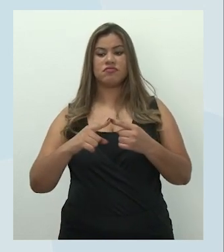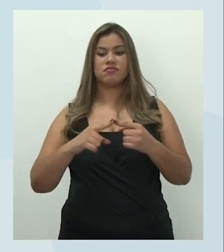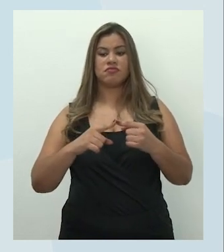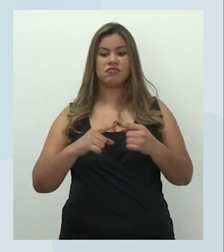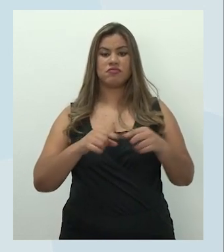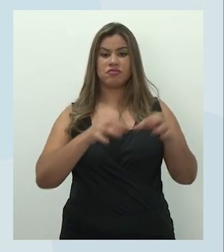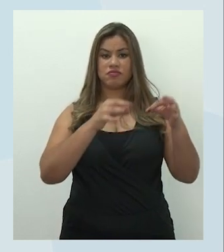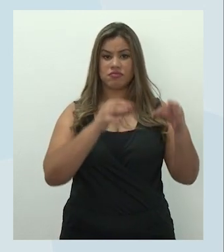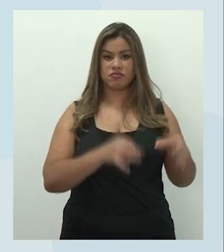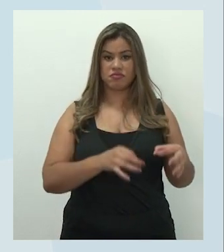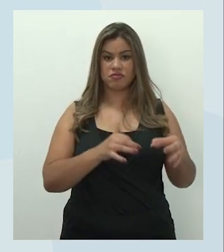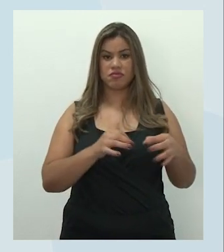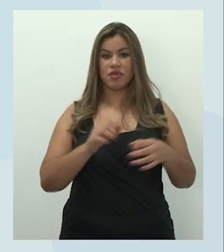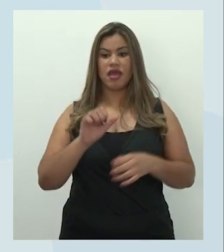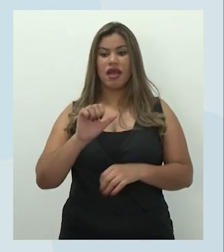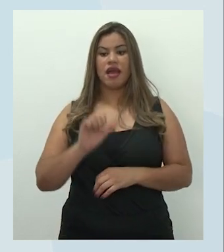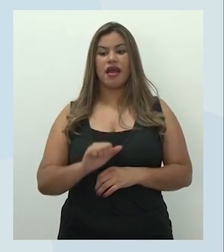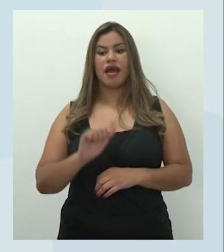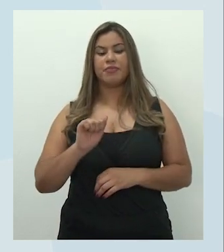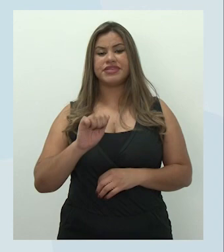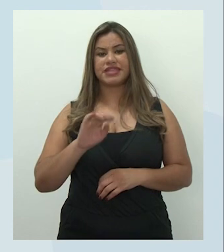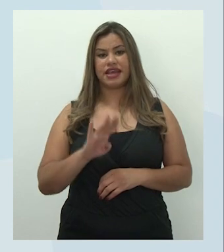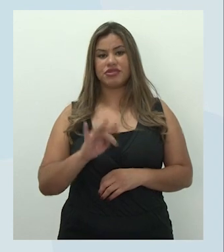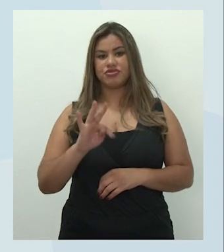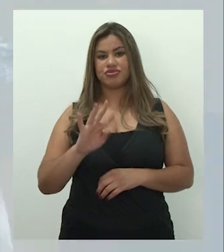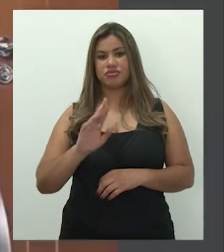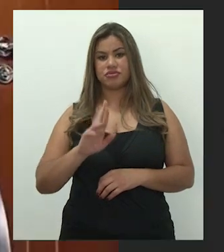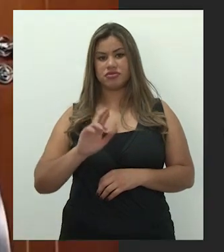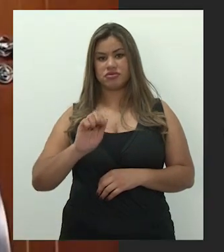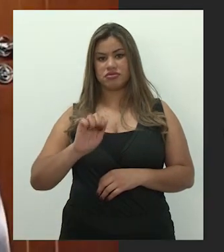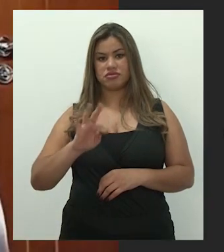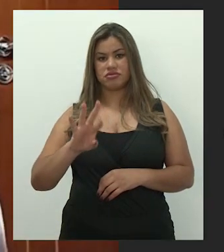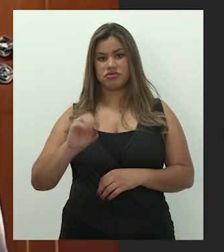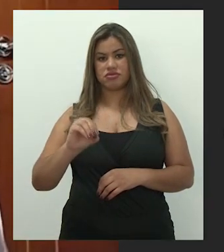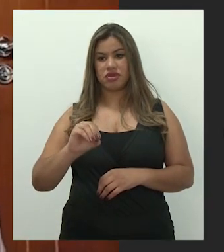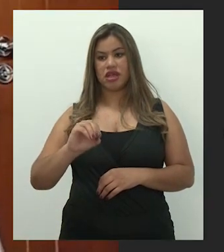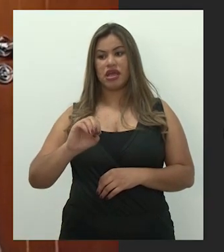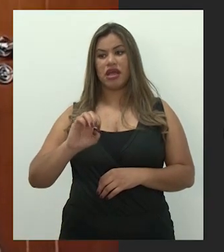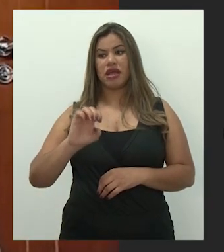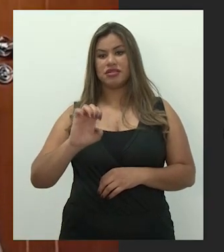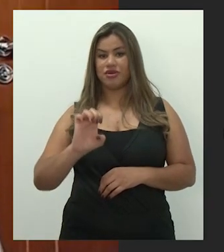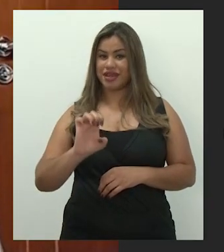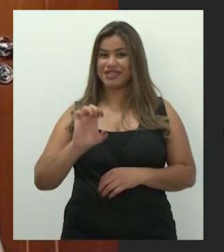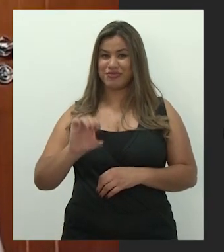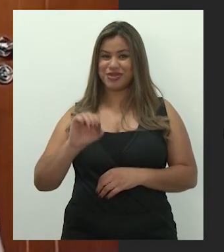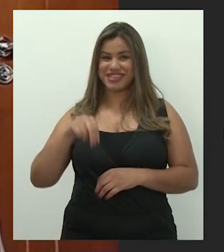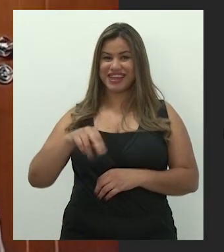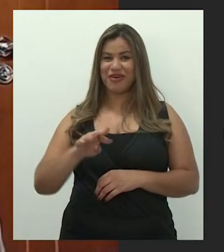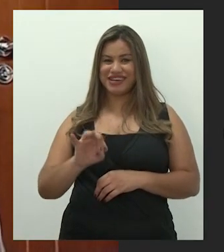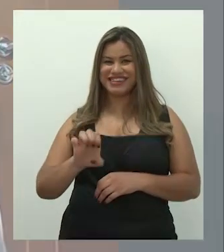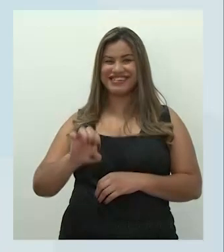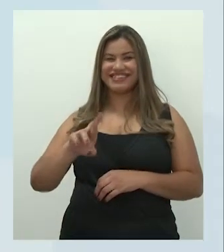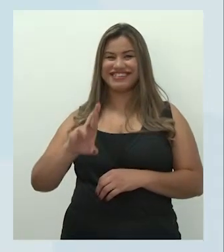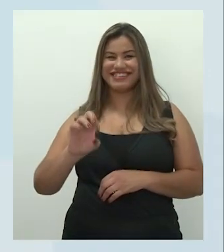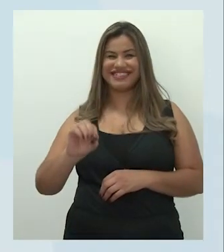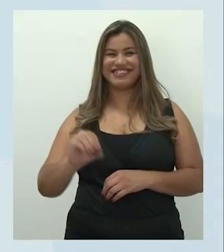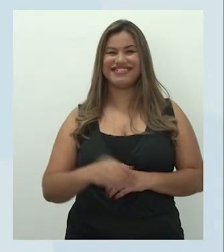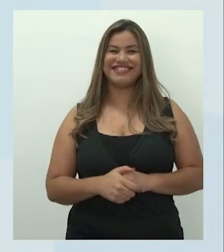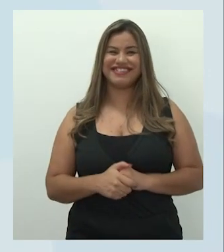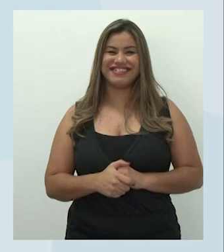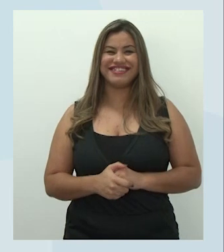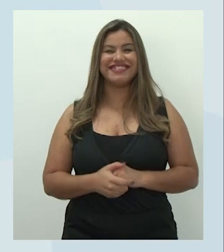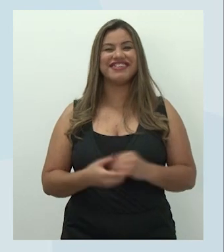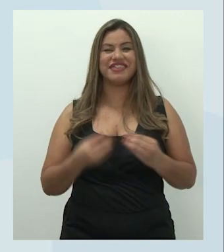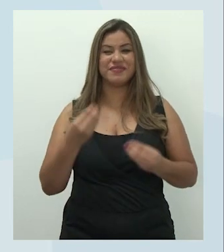o objetivo da nossa TPC será fortalecer o trabalho com as habilidades pertencentes